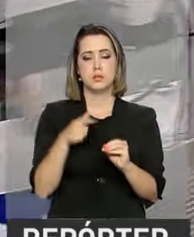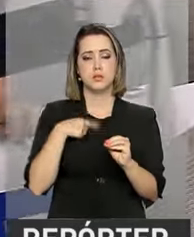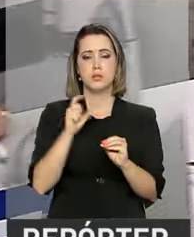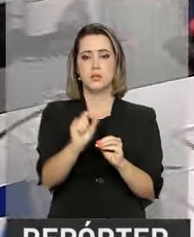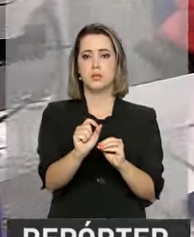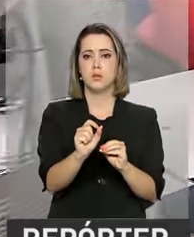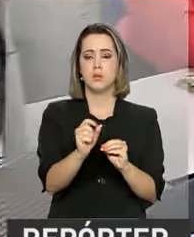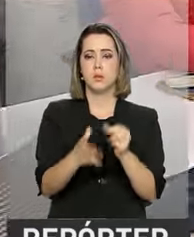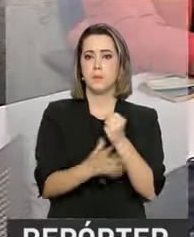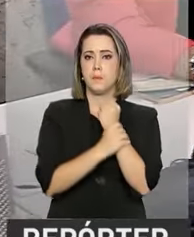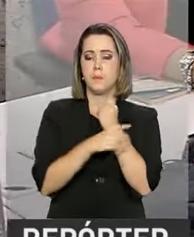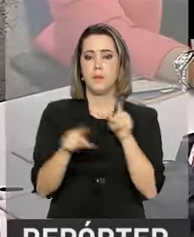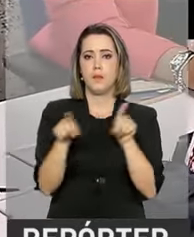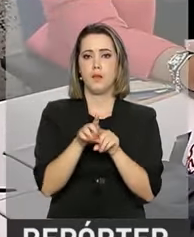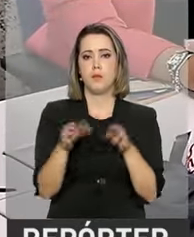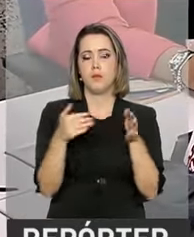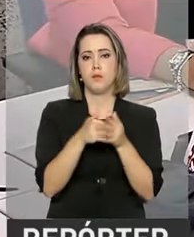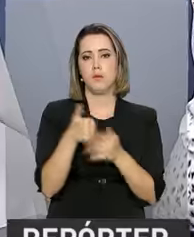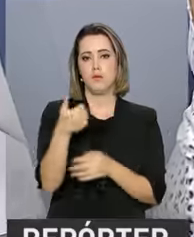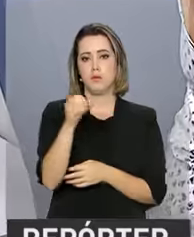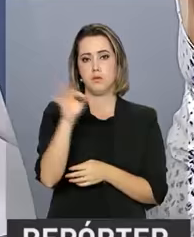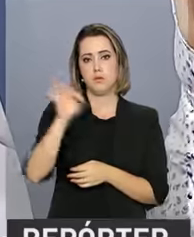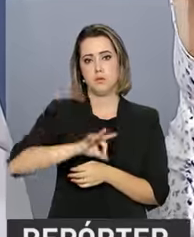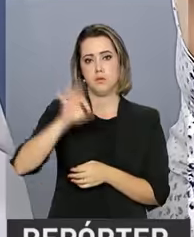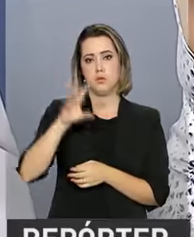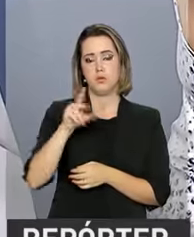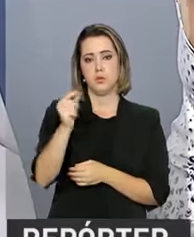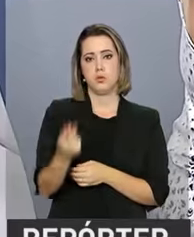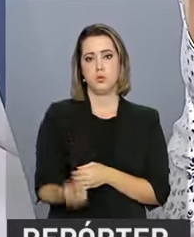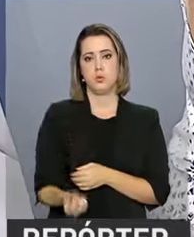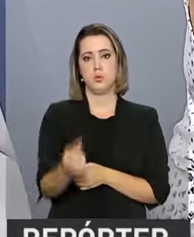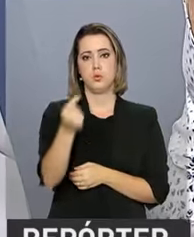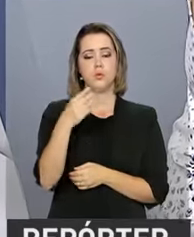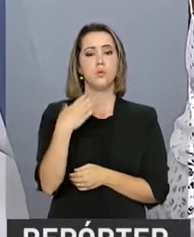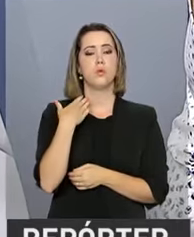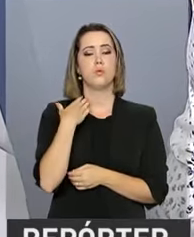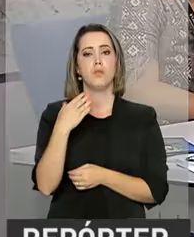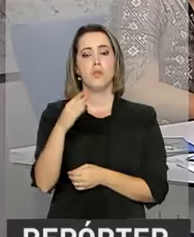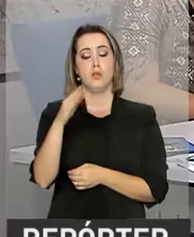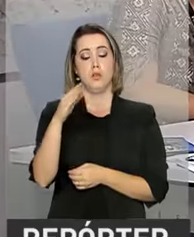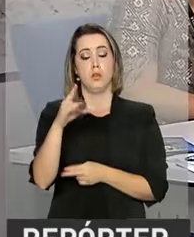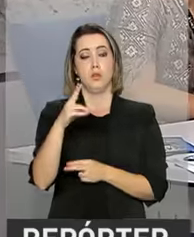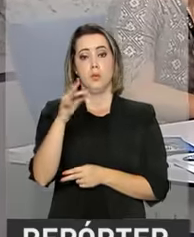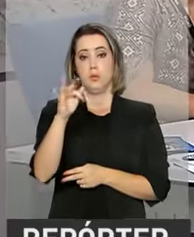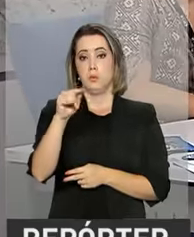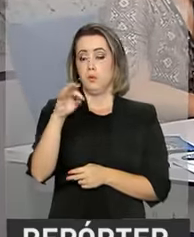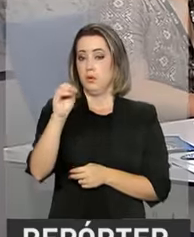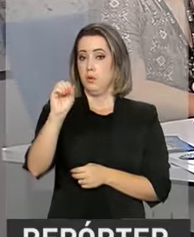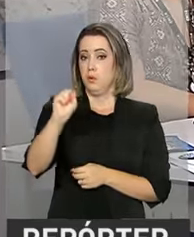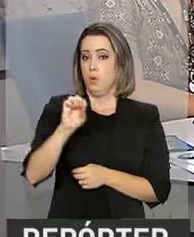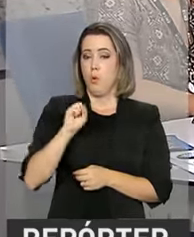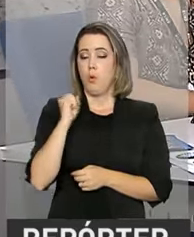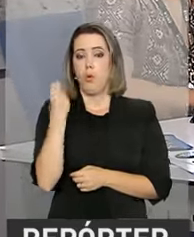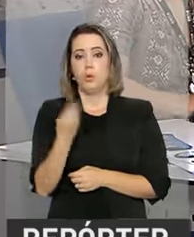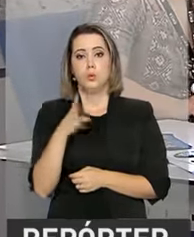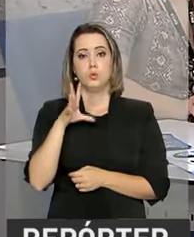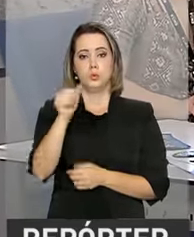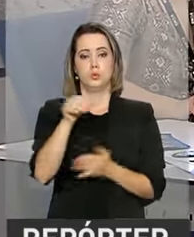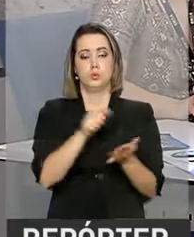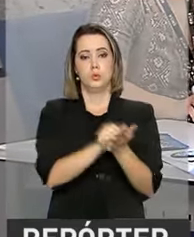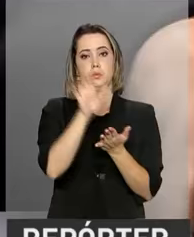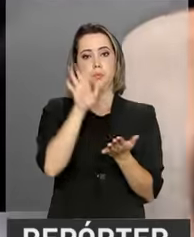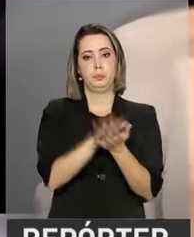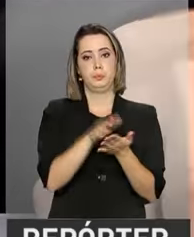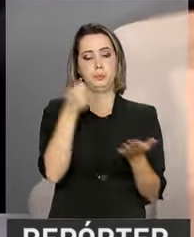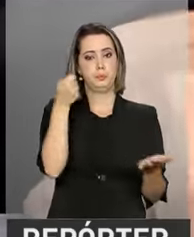operações de crédito até 10% do saldo total do fgts ou o total da multa paga pelo empregador